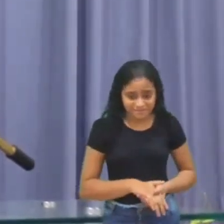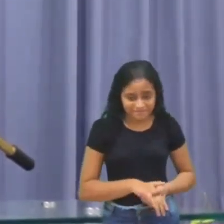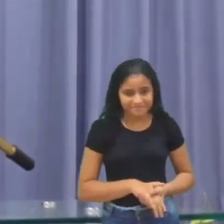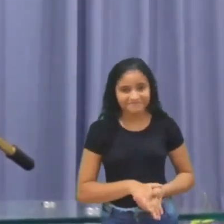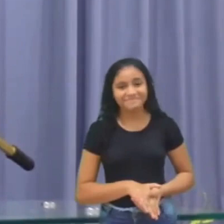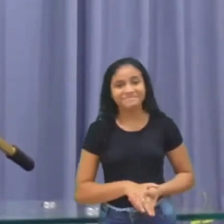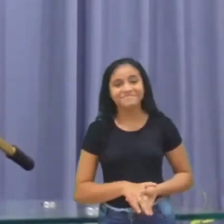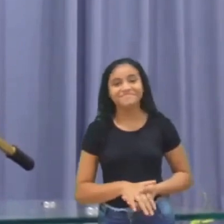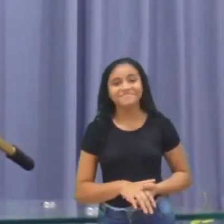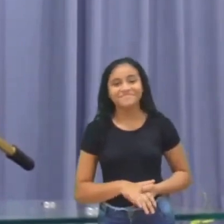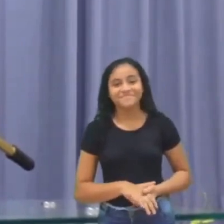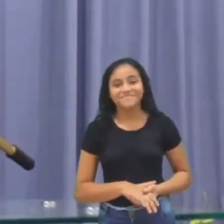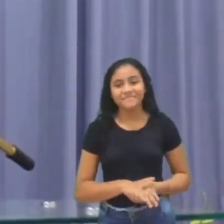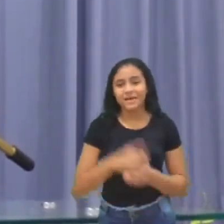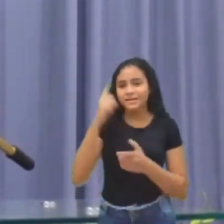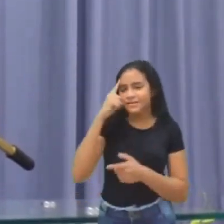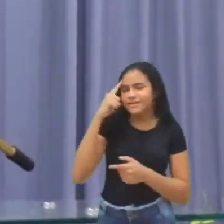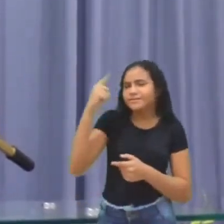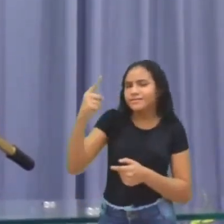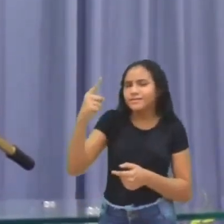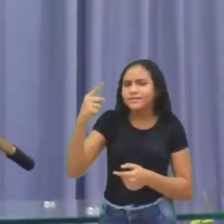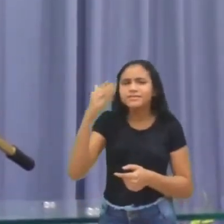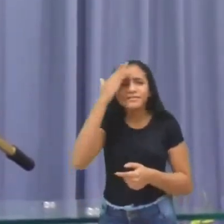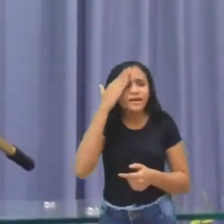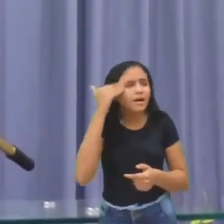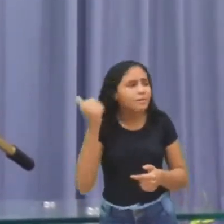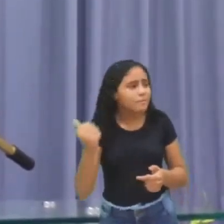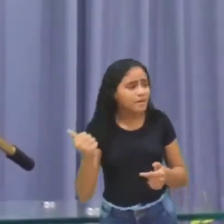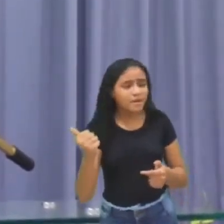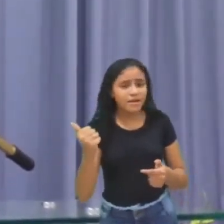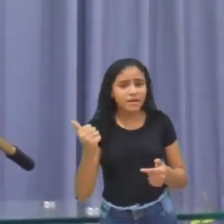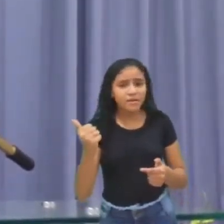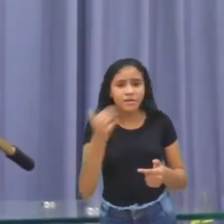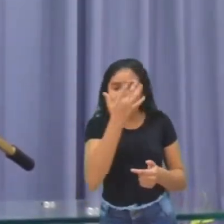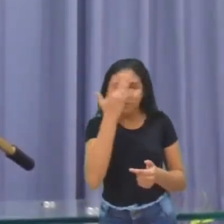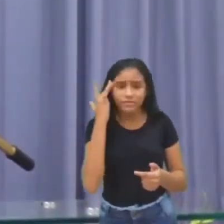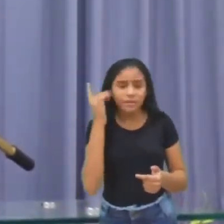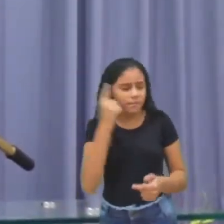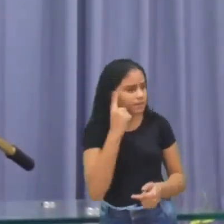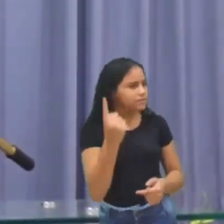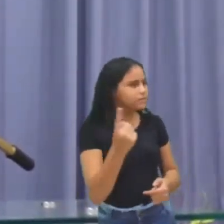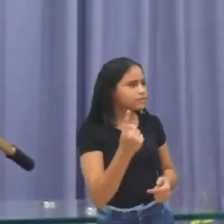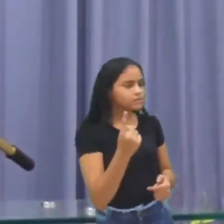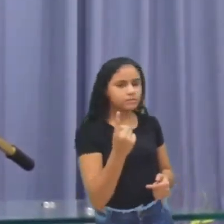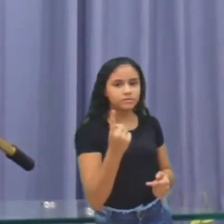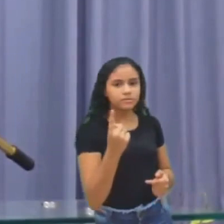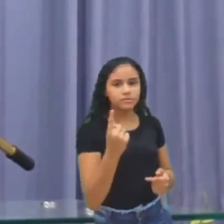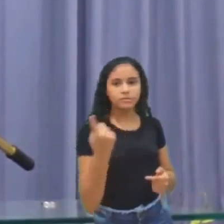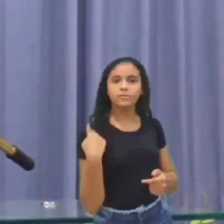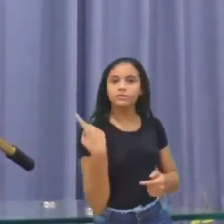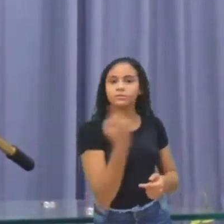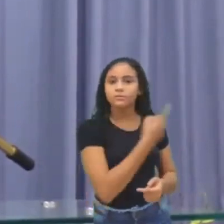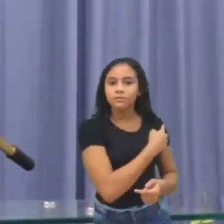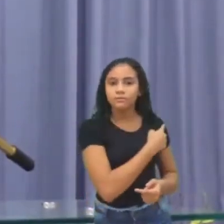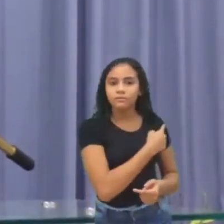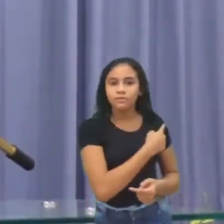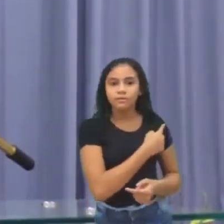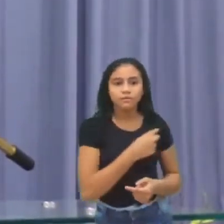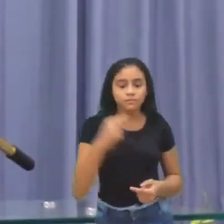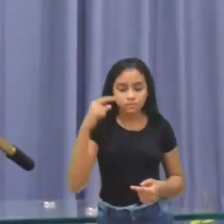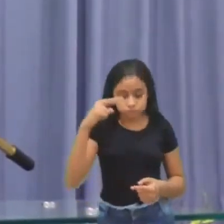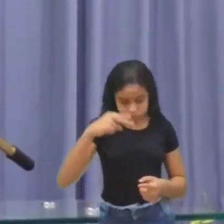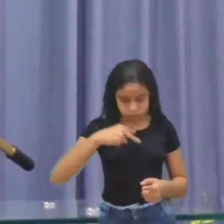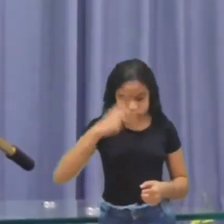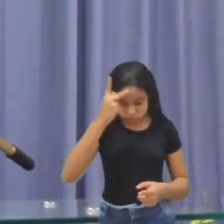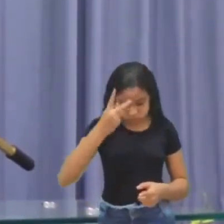ele tem a ideia até de saber o que o outro está pensando dele. Porque eles dizem: nós nos víamos